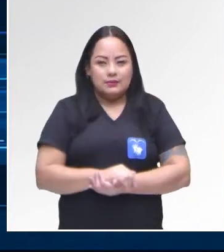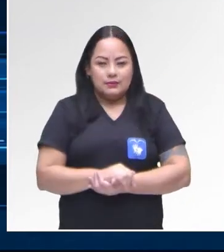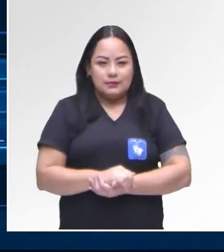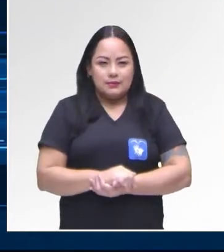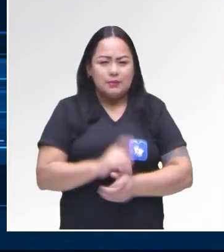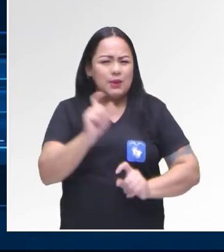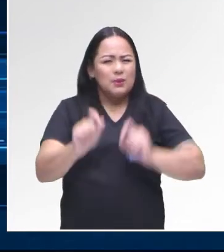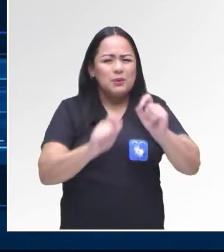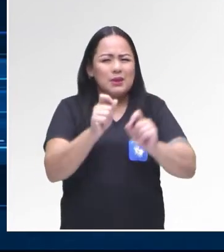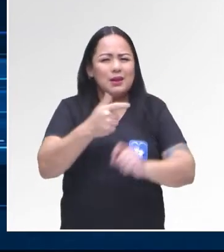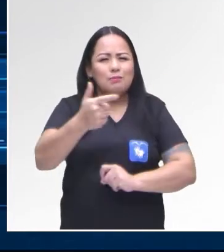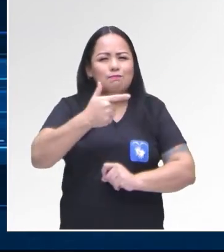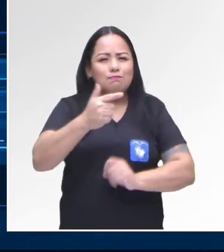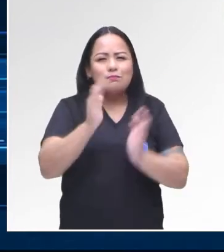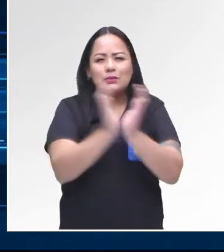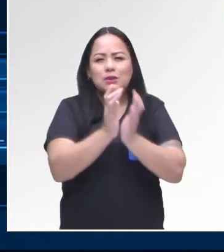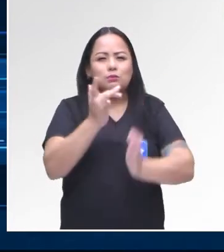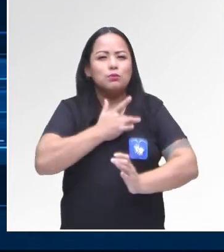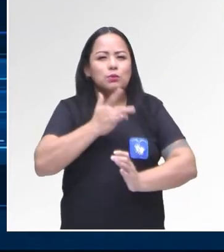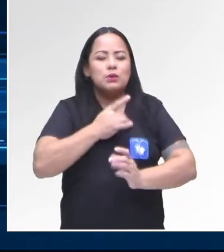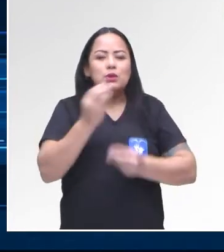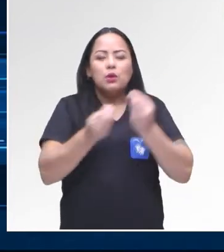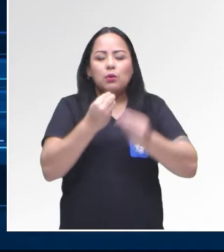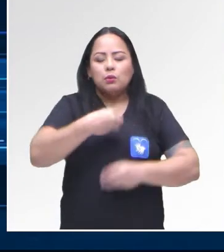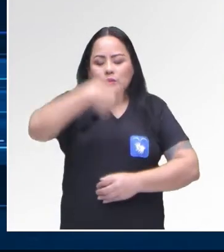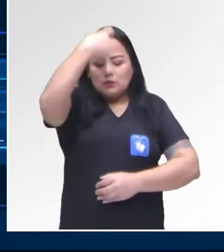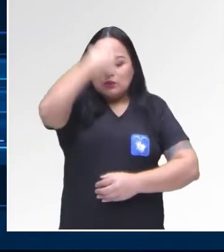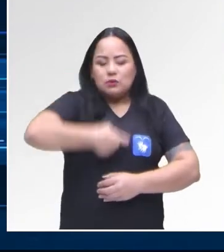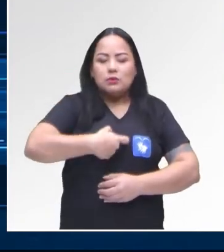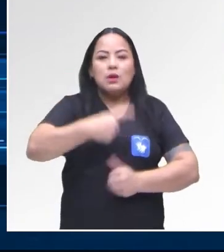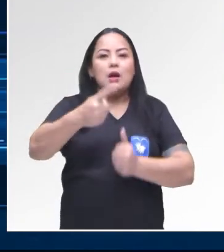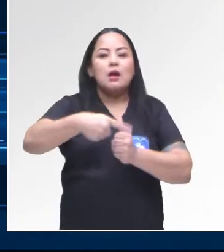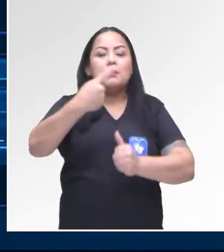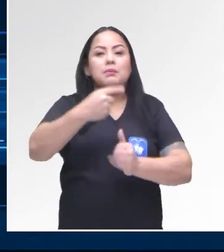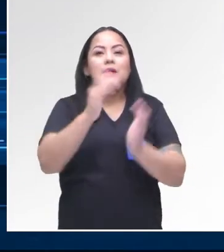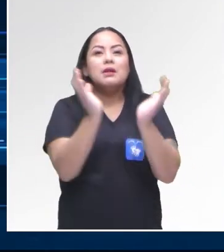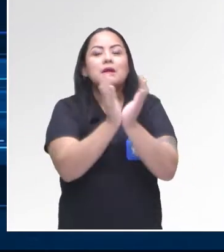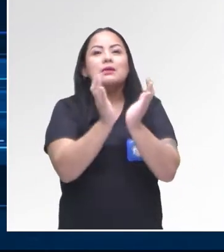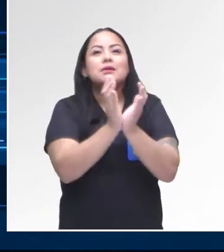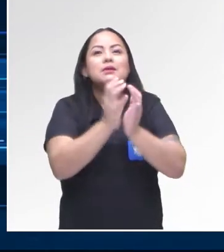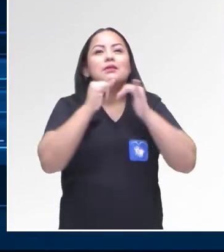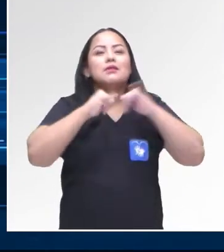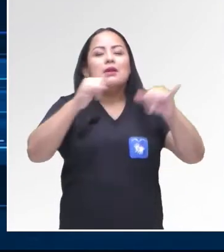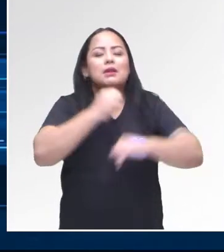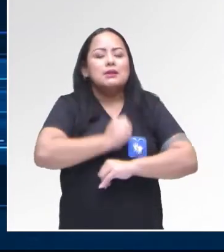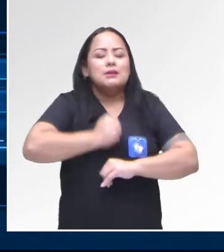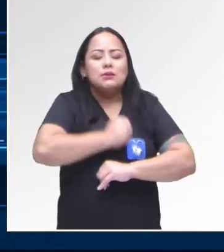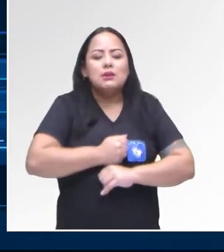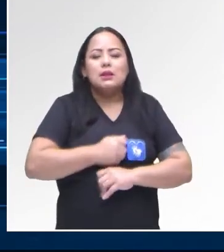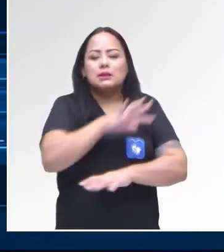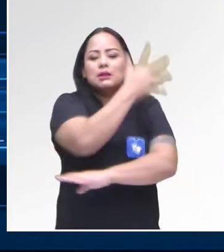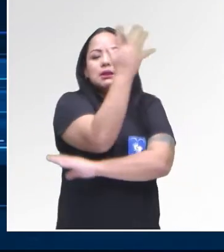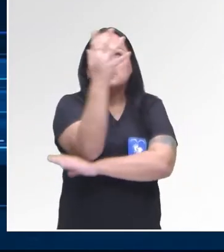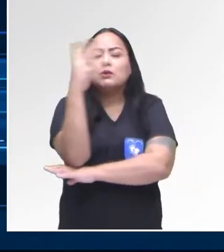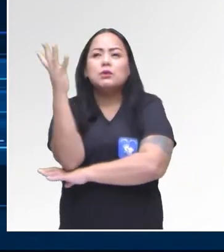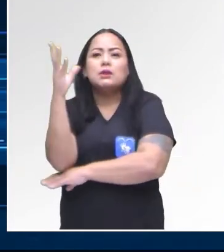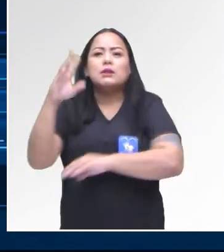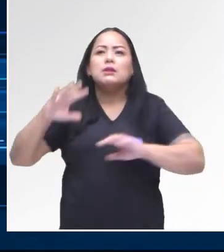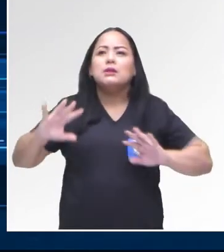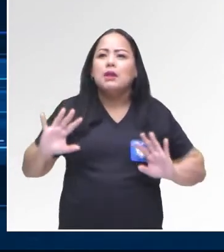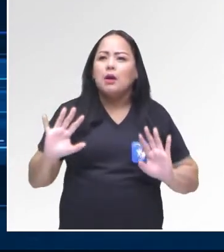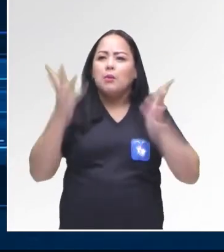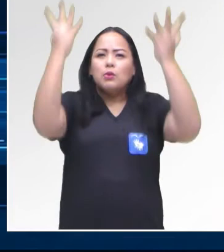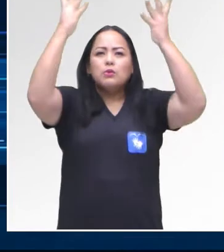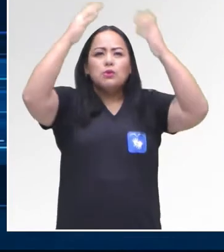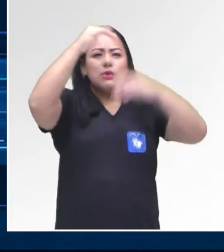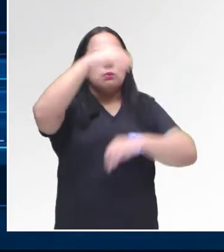O que é a segunda geração? É o estado de espírito. A primeira geração é a natureza, é a saudade, é a exaltação da